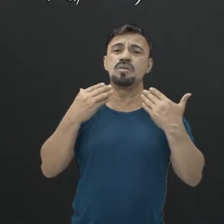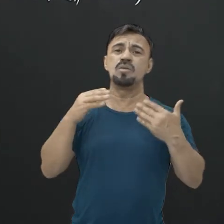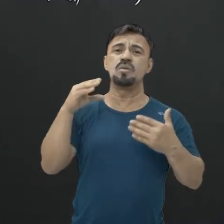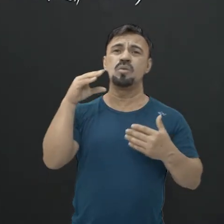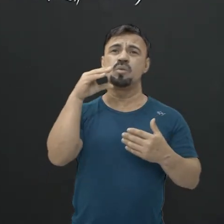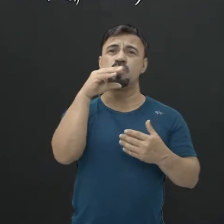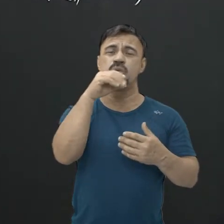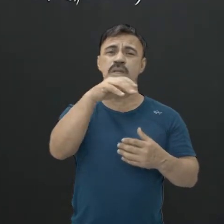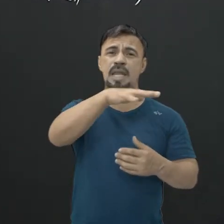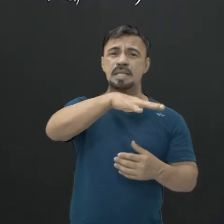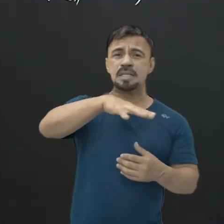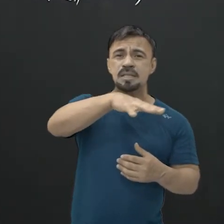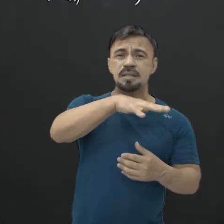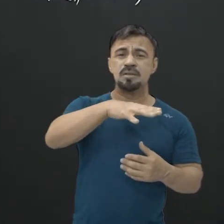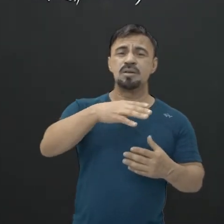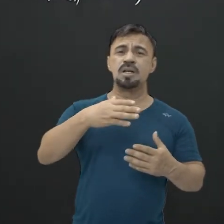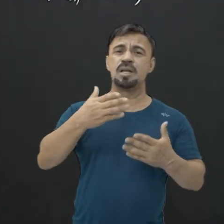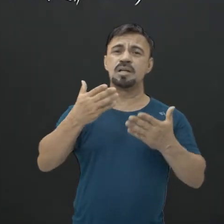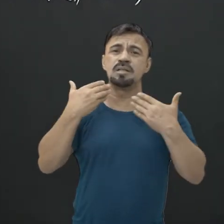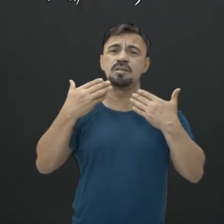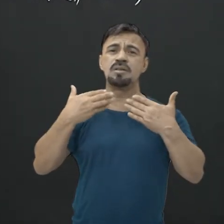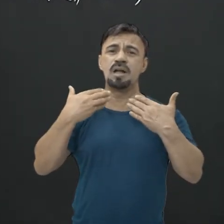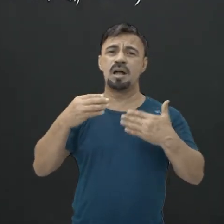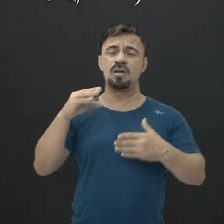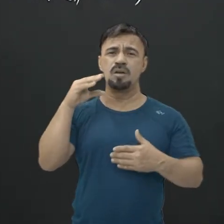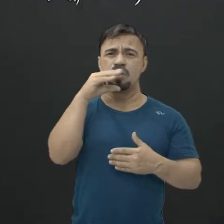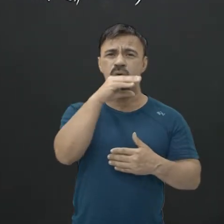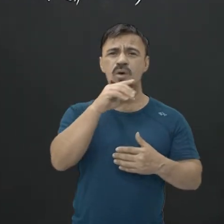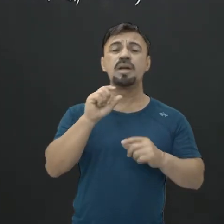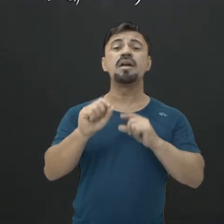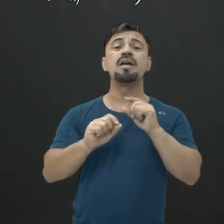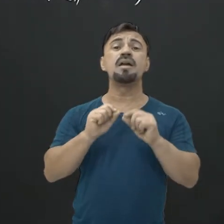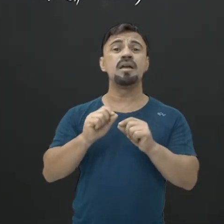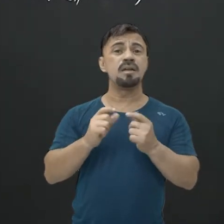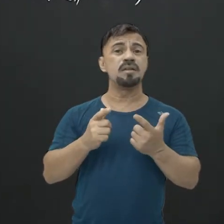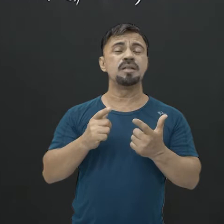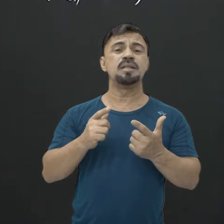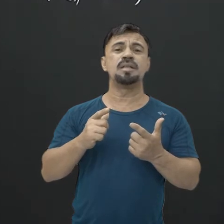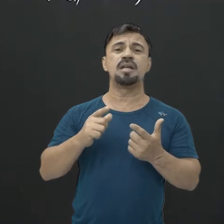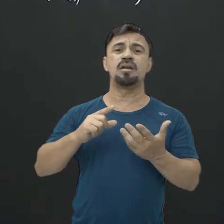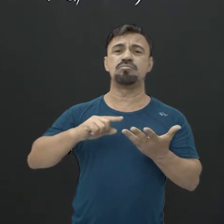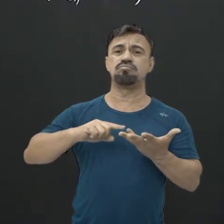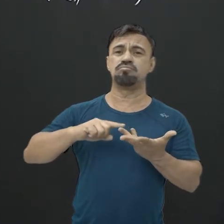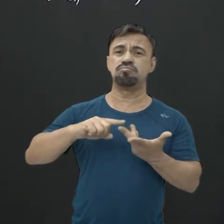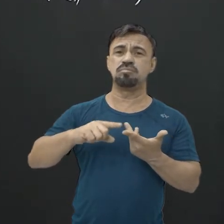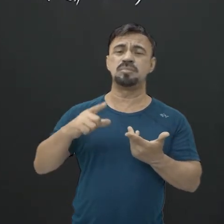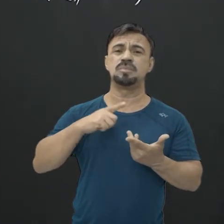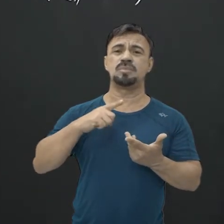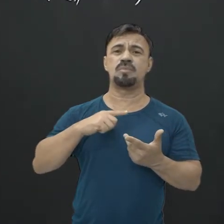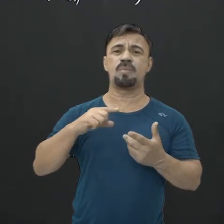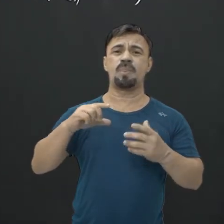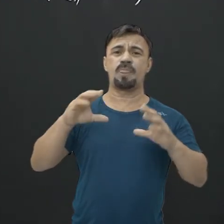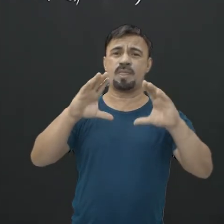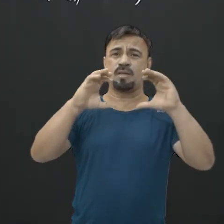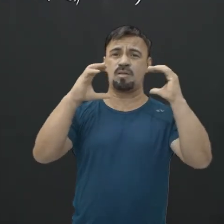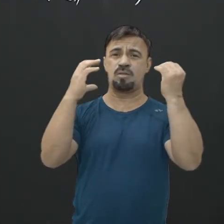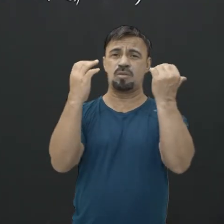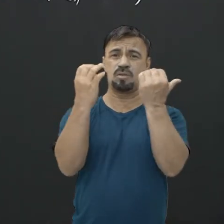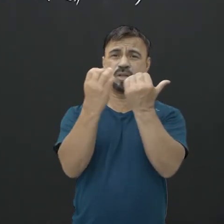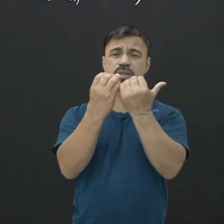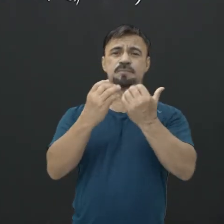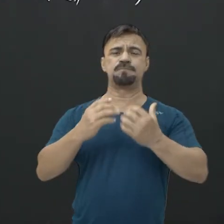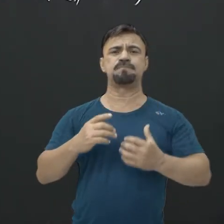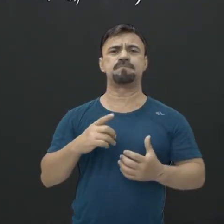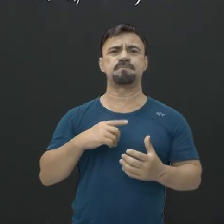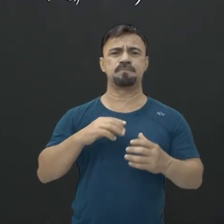estufinha aqui, né? Está segurando o calor. Estão segurando o calor. Quem? Alguns componentes da nossa atmosfera. E aí, você